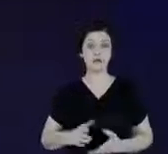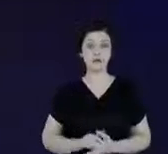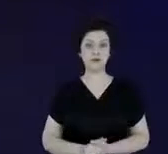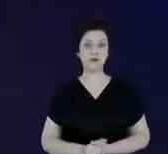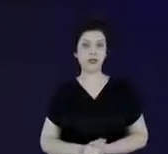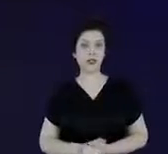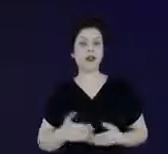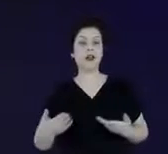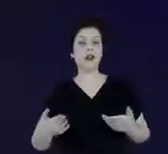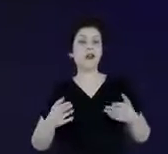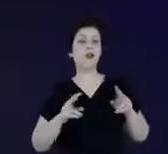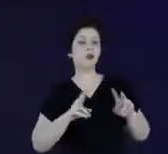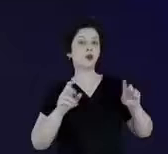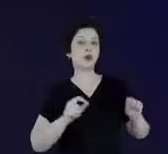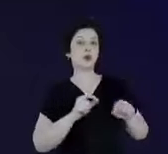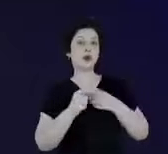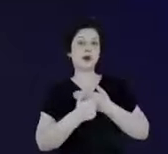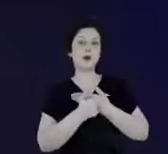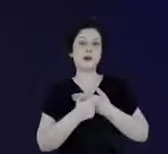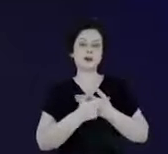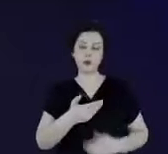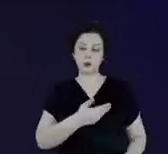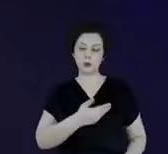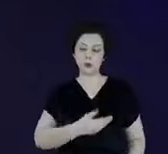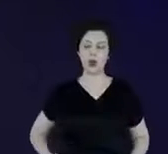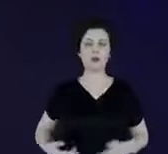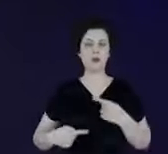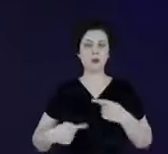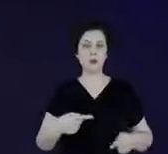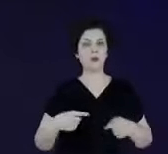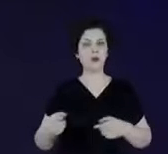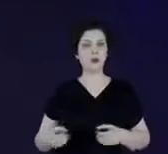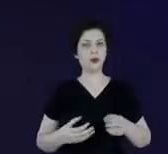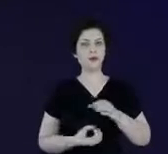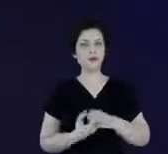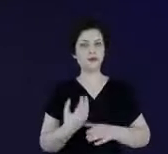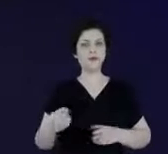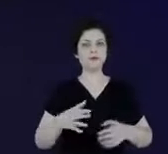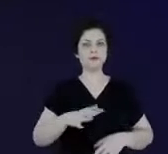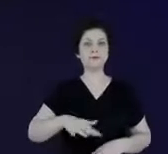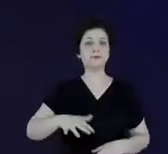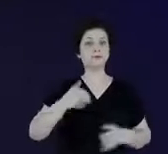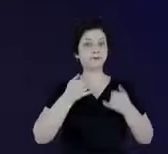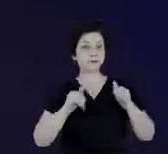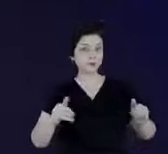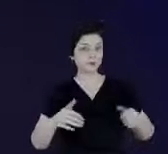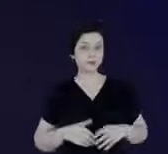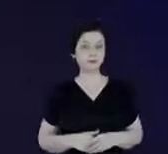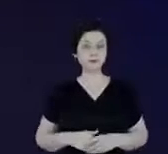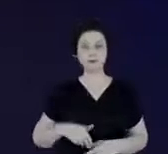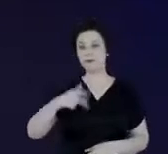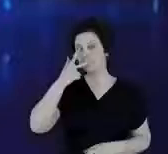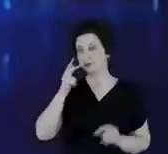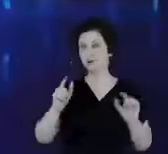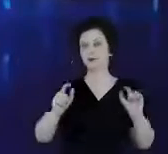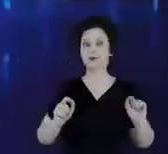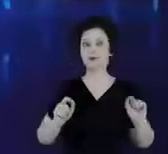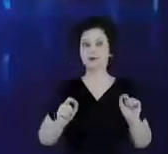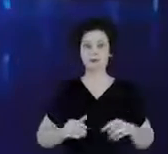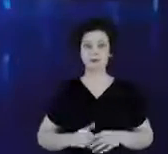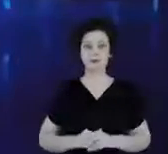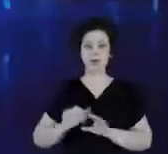com relação o papel de políticas públicas por exemplo a Inovação do setor elétrico eu acho que a principal mensagem é